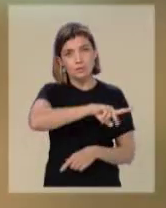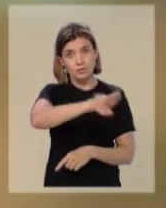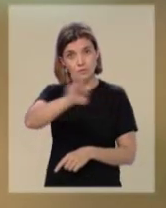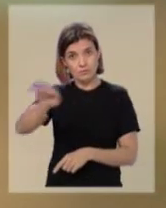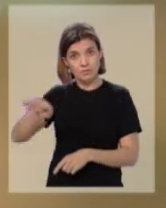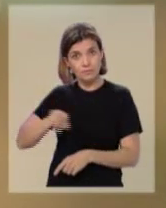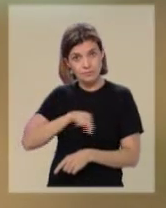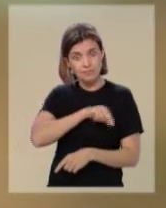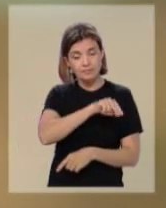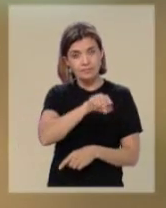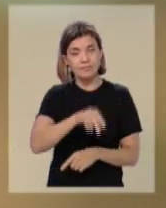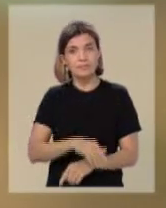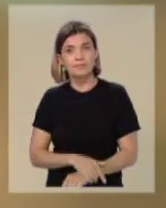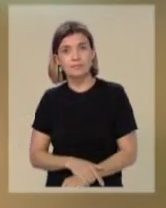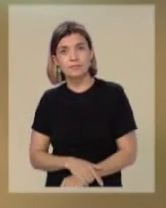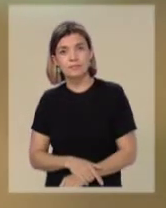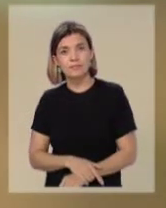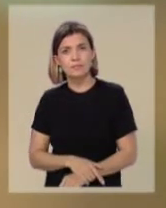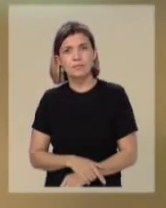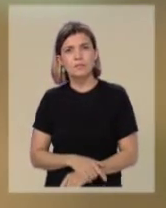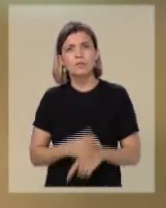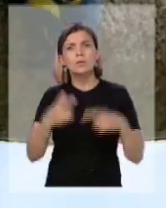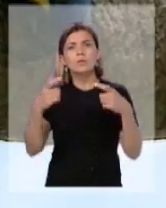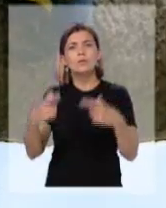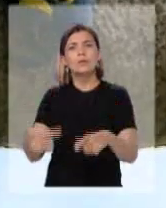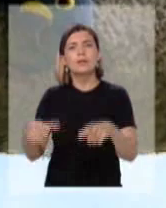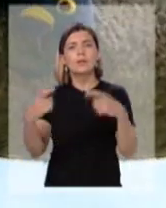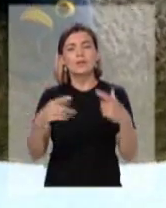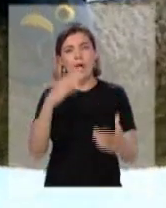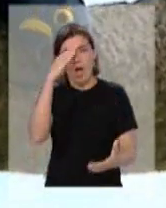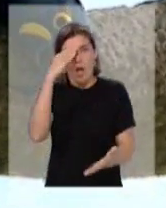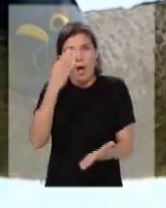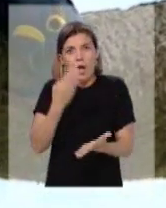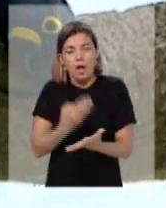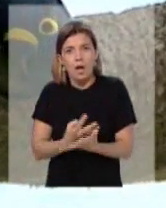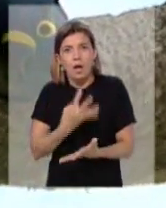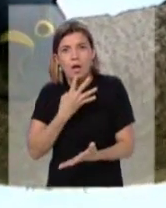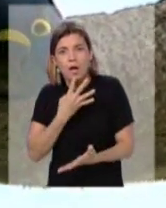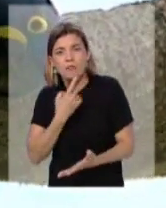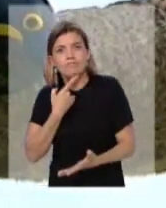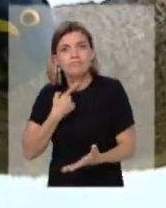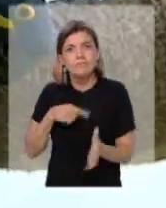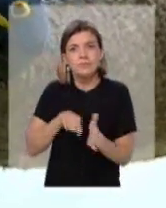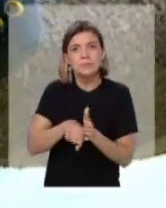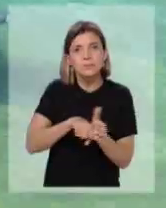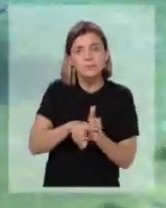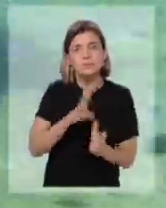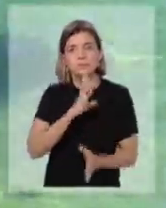características e comportamentos, o que torna esse reino tão fascinante.